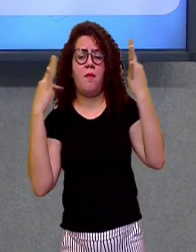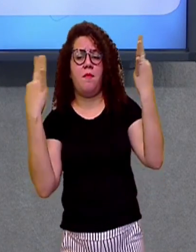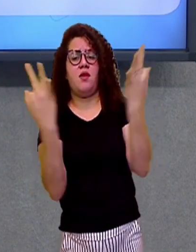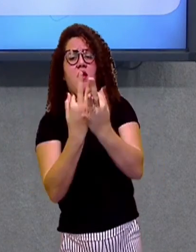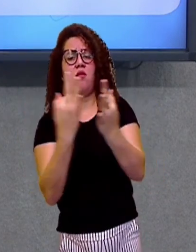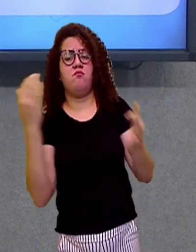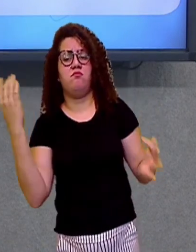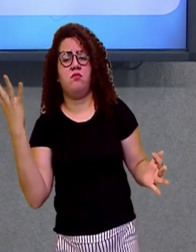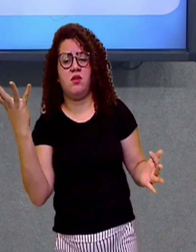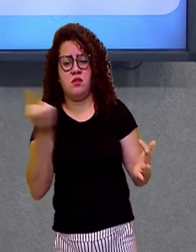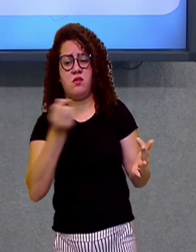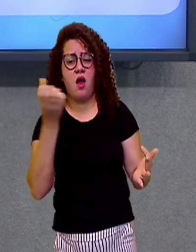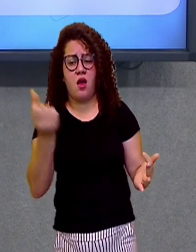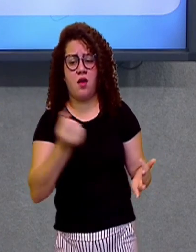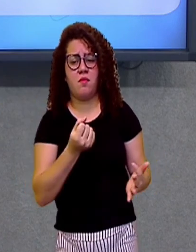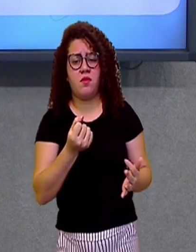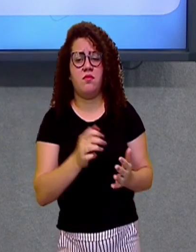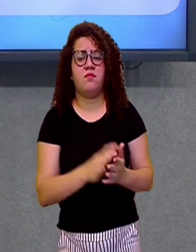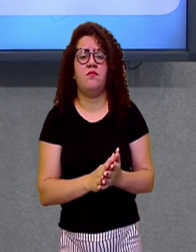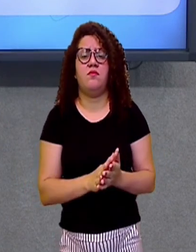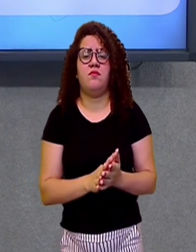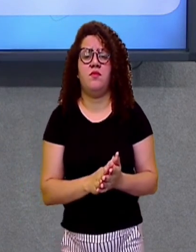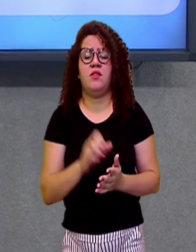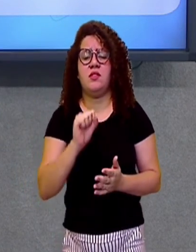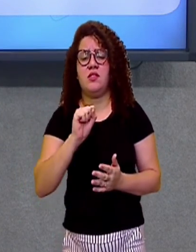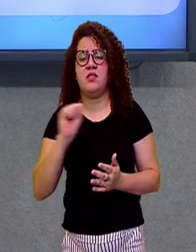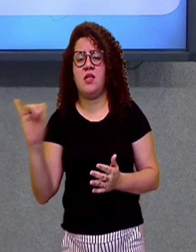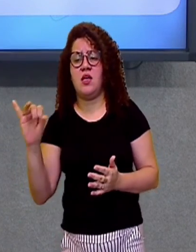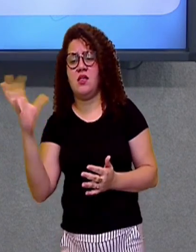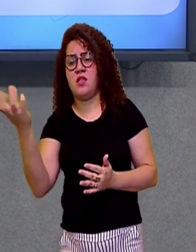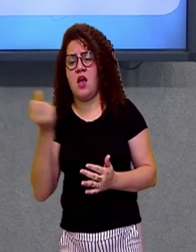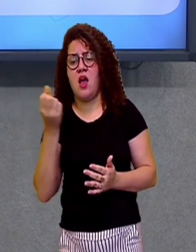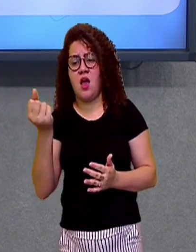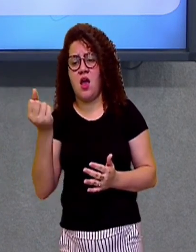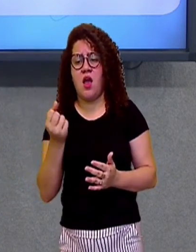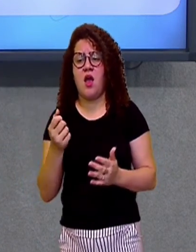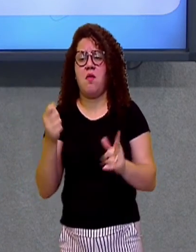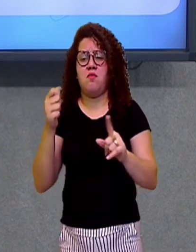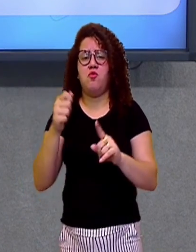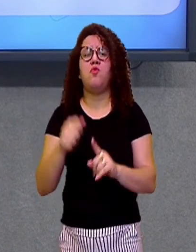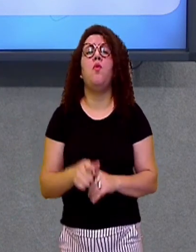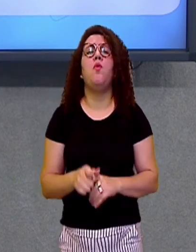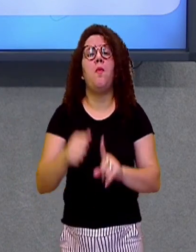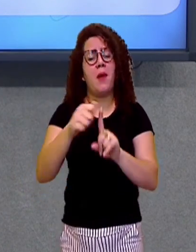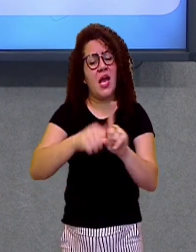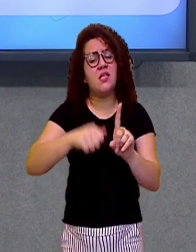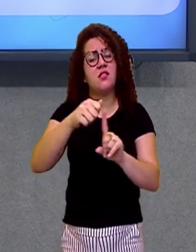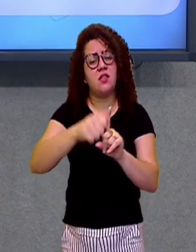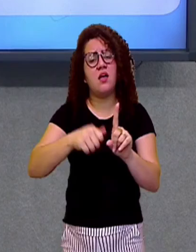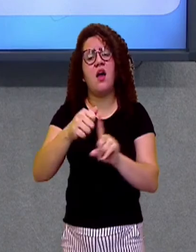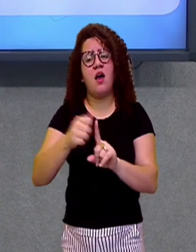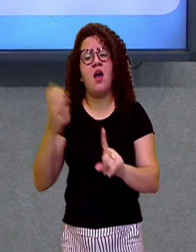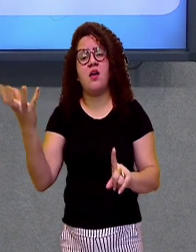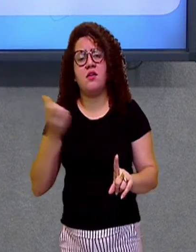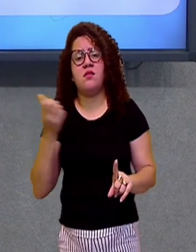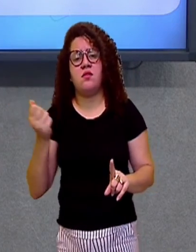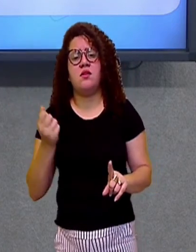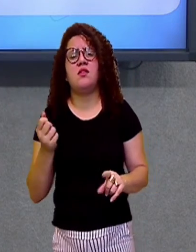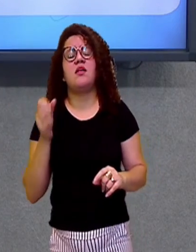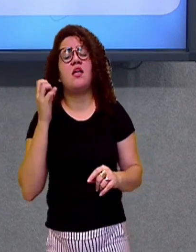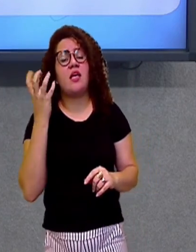o que você se você recebe alguma mesada, se você recebe algum dinheirinho no mês, né? Se você